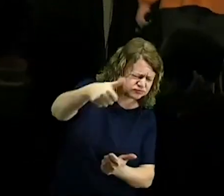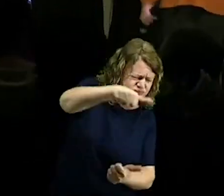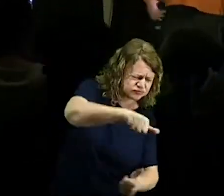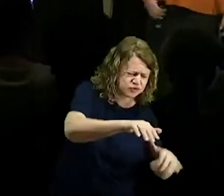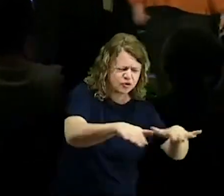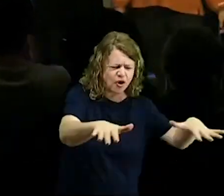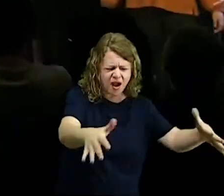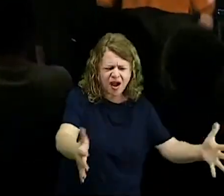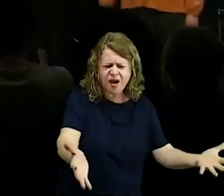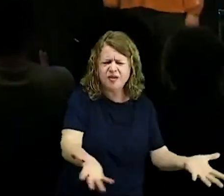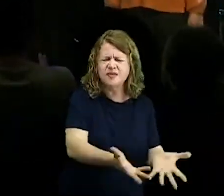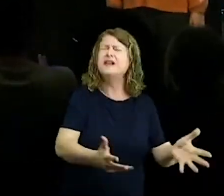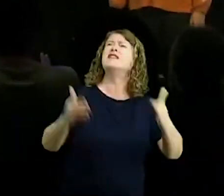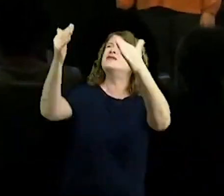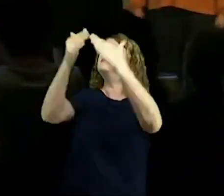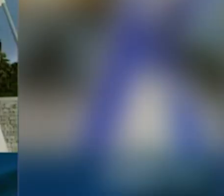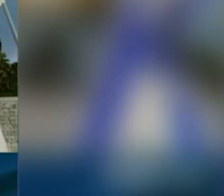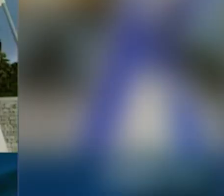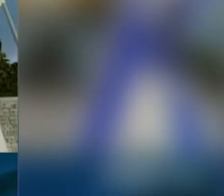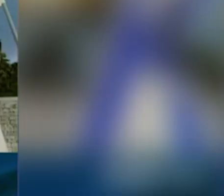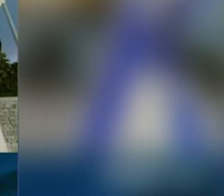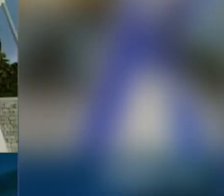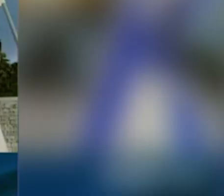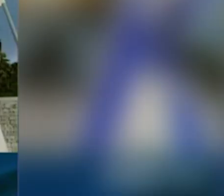eu te peço em nome de Jesus, Pai.